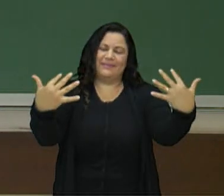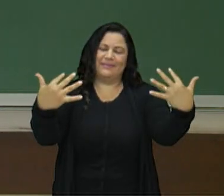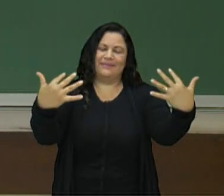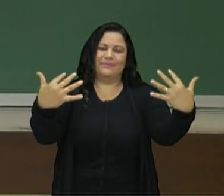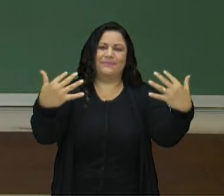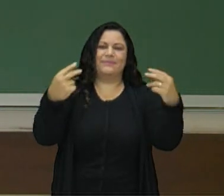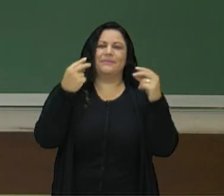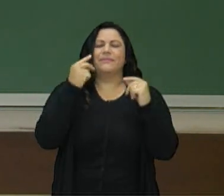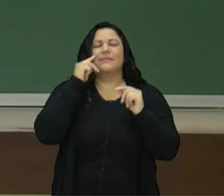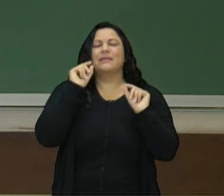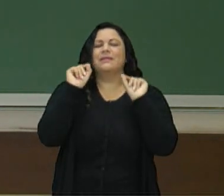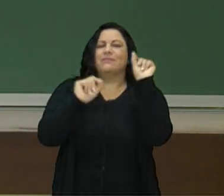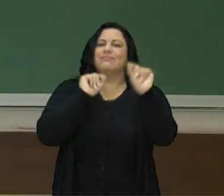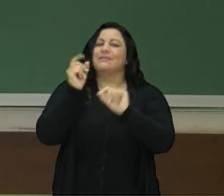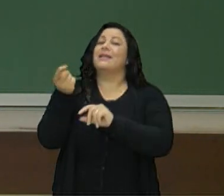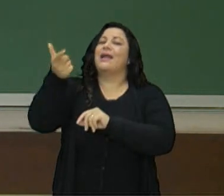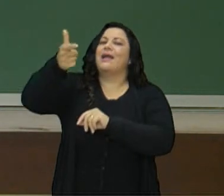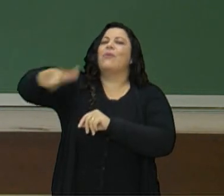breve. Até a próxima.